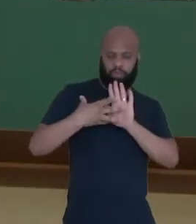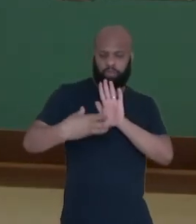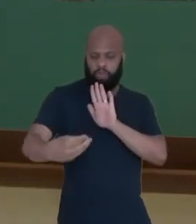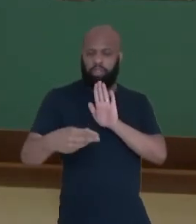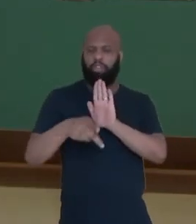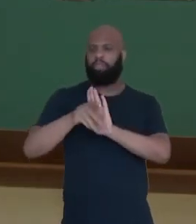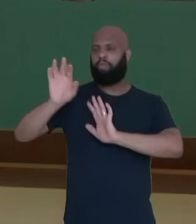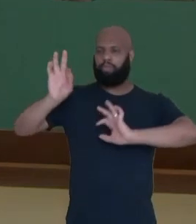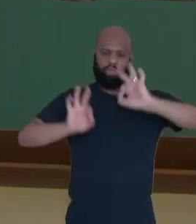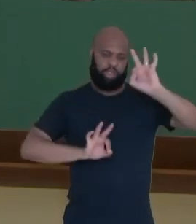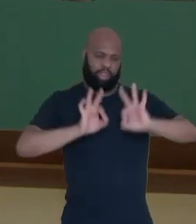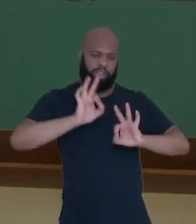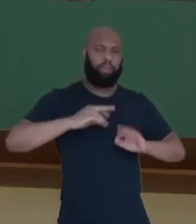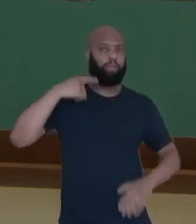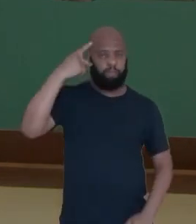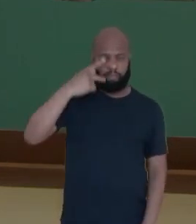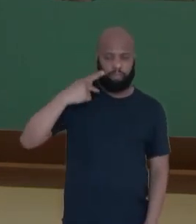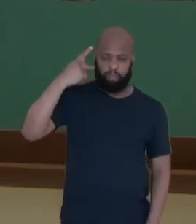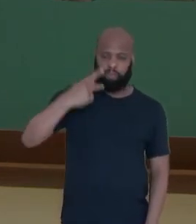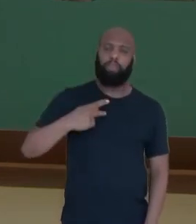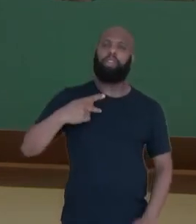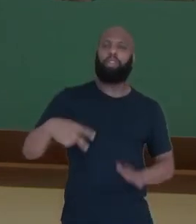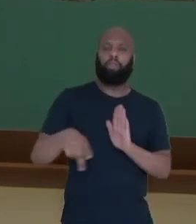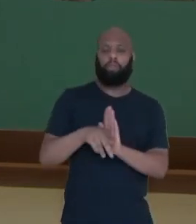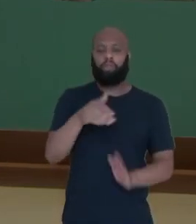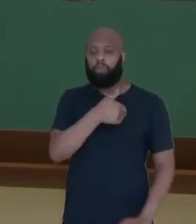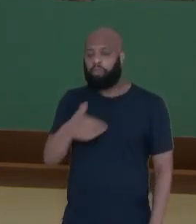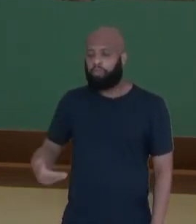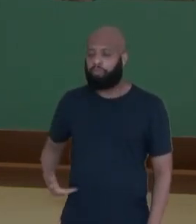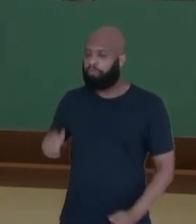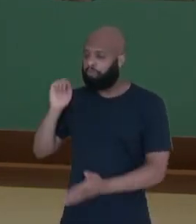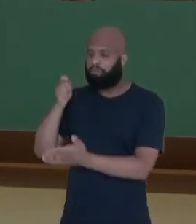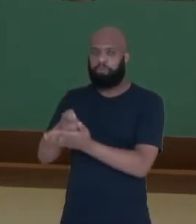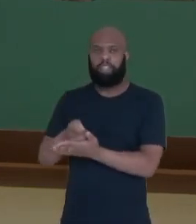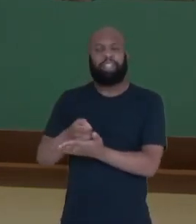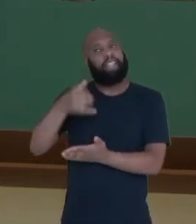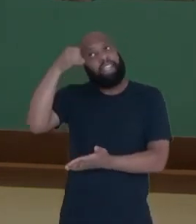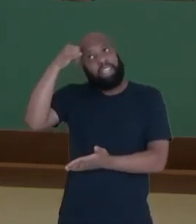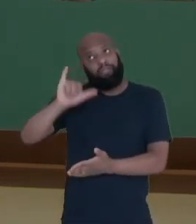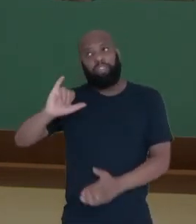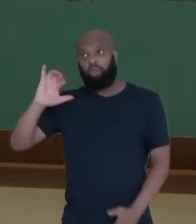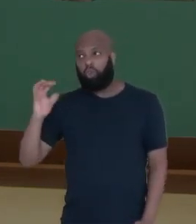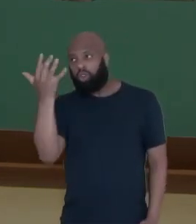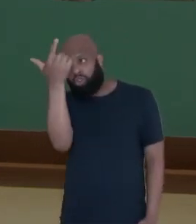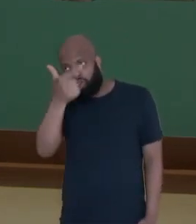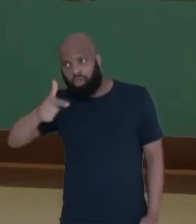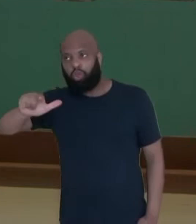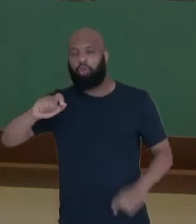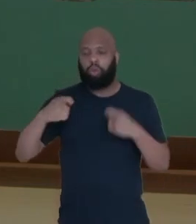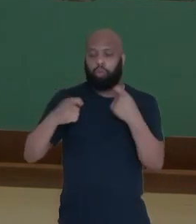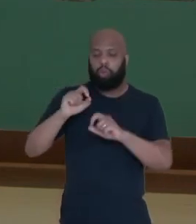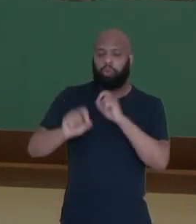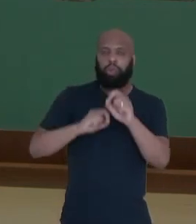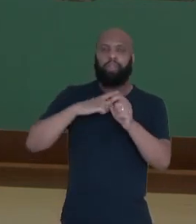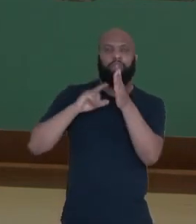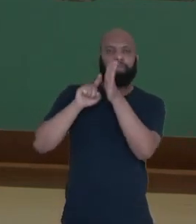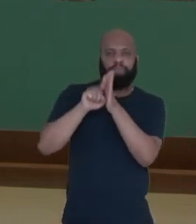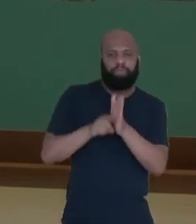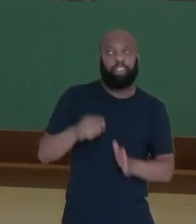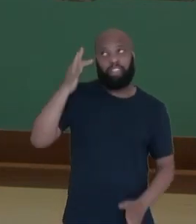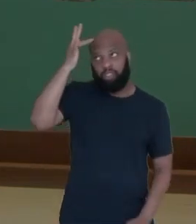de organização política, para que o totalitarismo não mais se repita, seria necessário uma